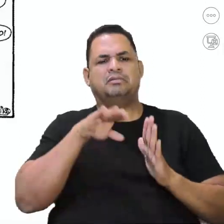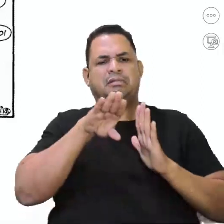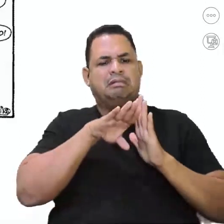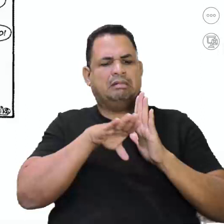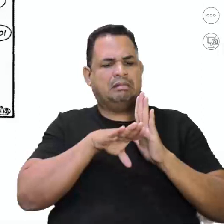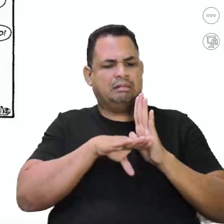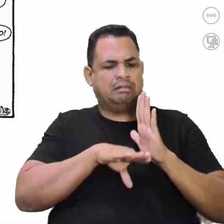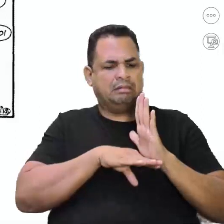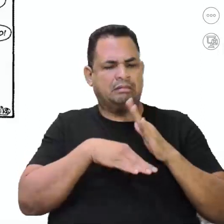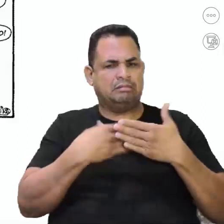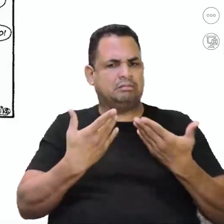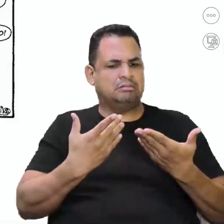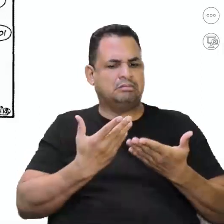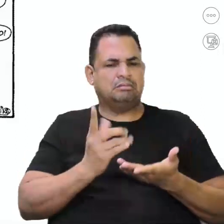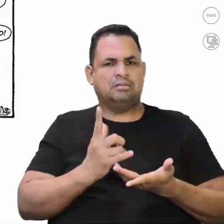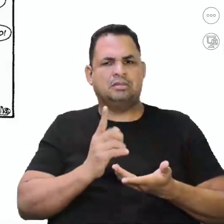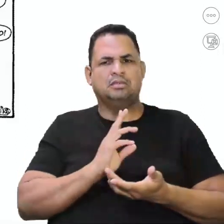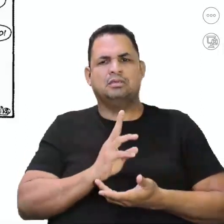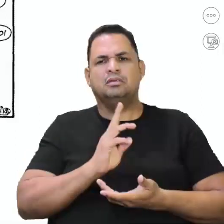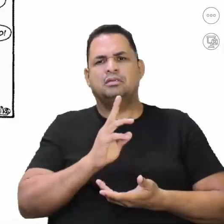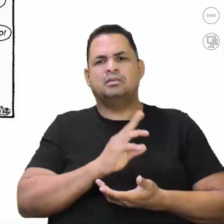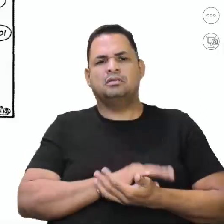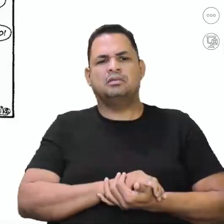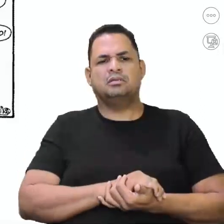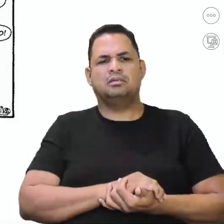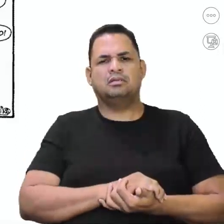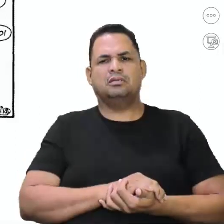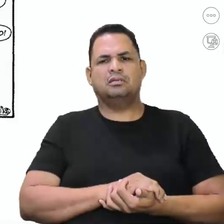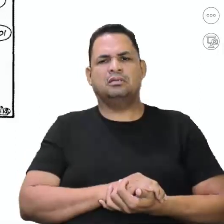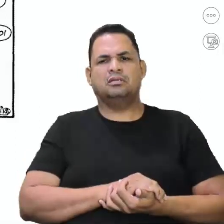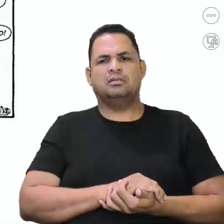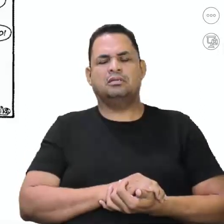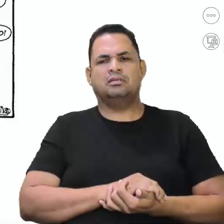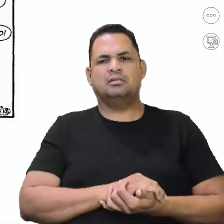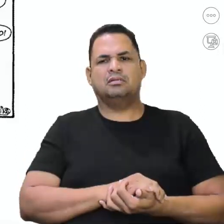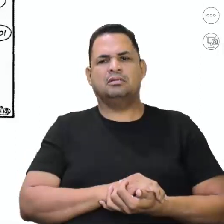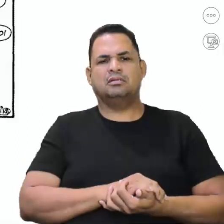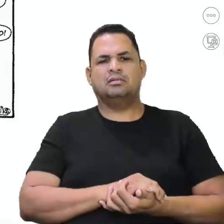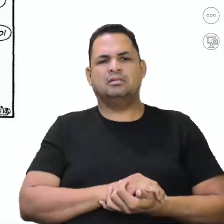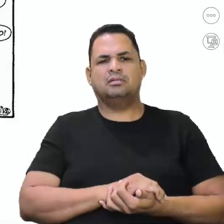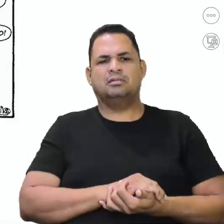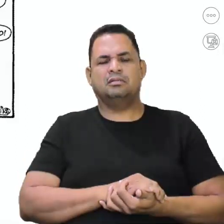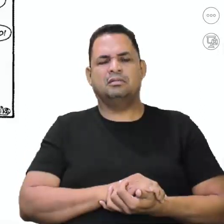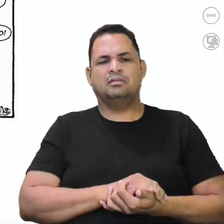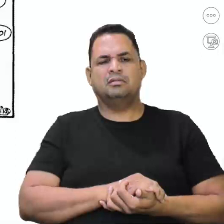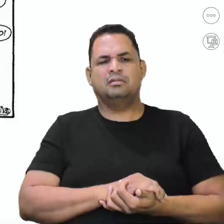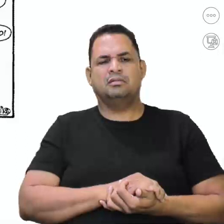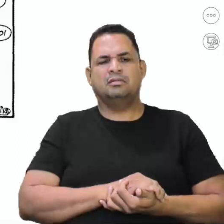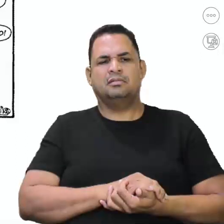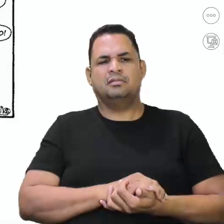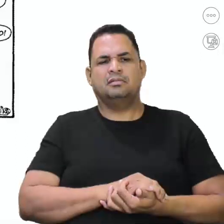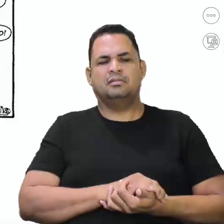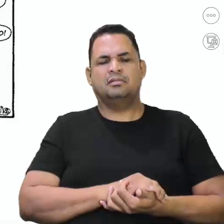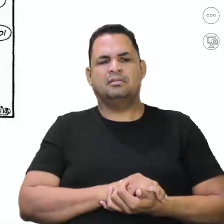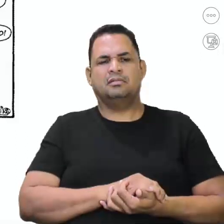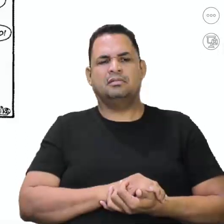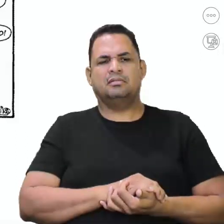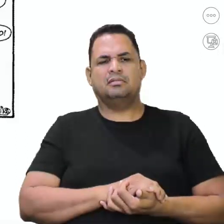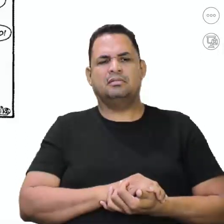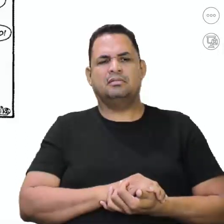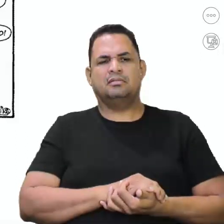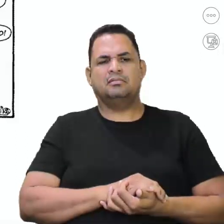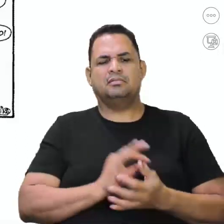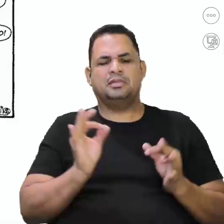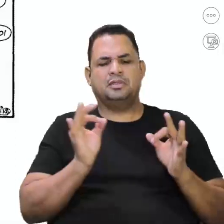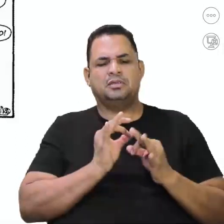lista. Aí a Mafalda continua, it's great to have babies, Susanita, but the time are changing. Ela diz,